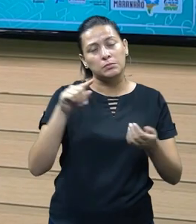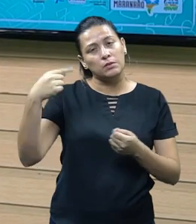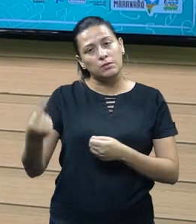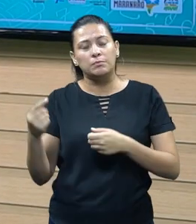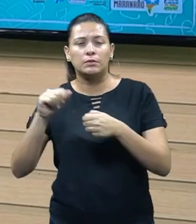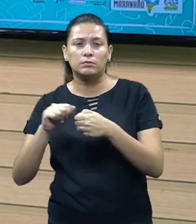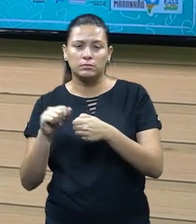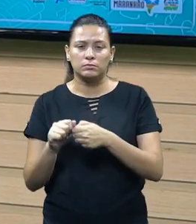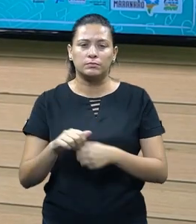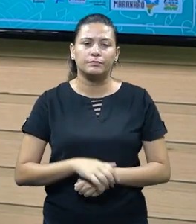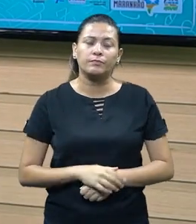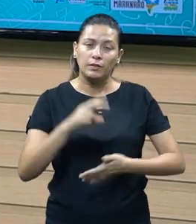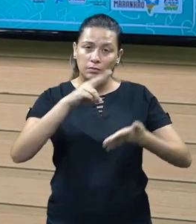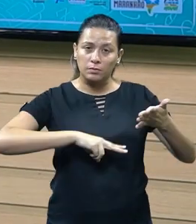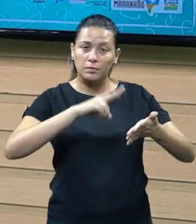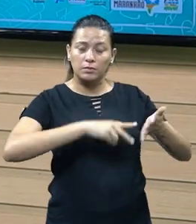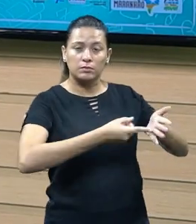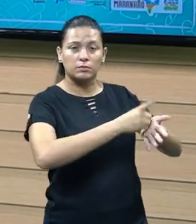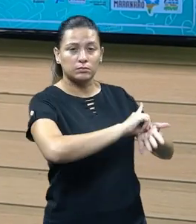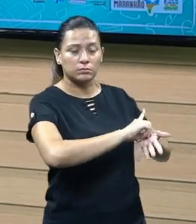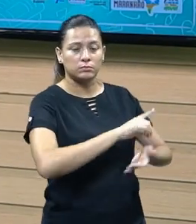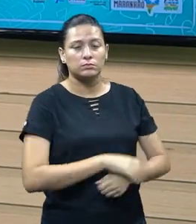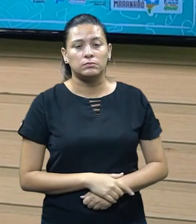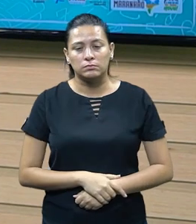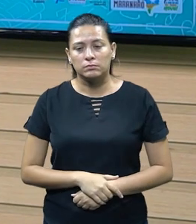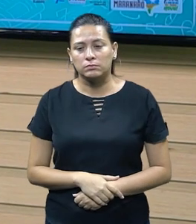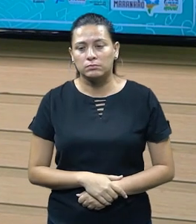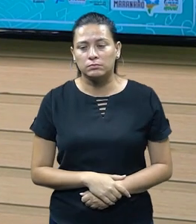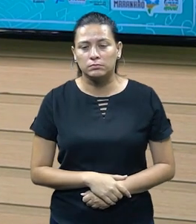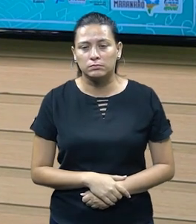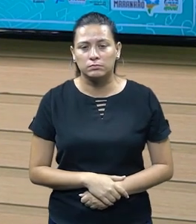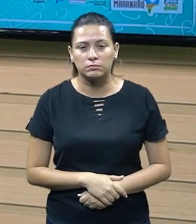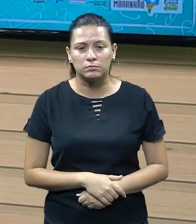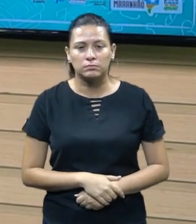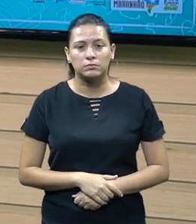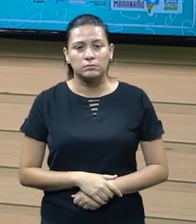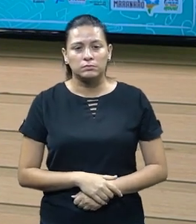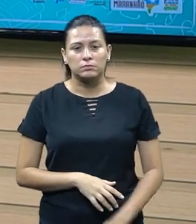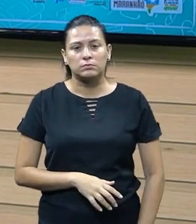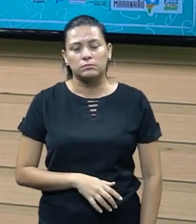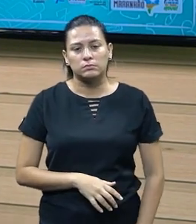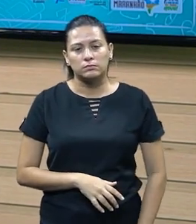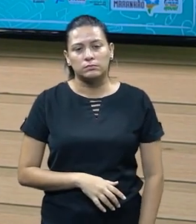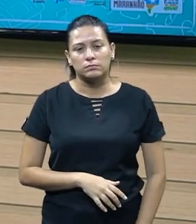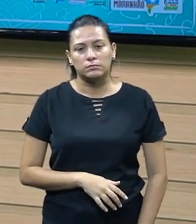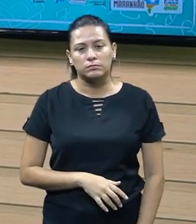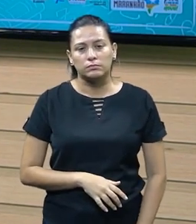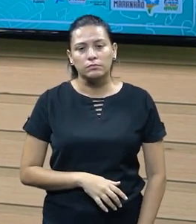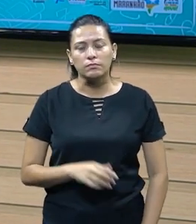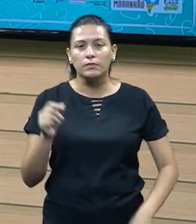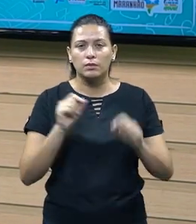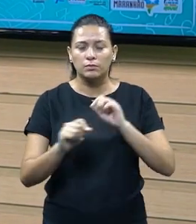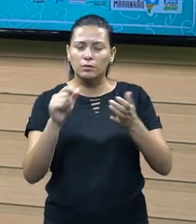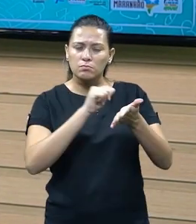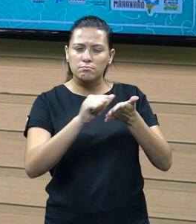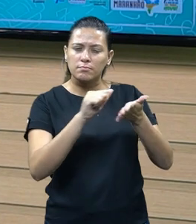você pega lá você faz uma leitura prévia mas bem superficial E aí você vai com até